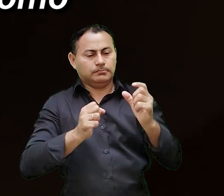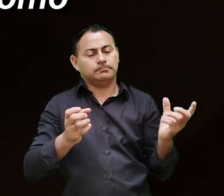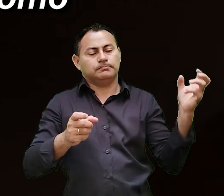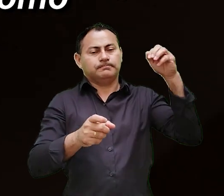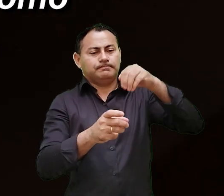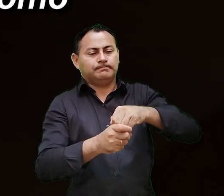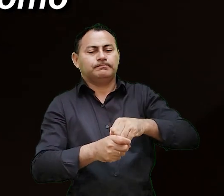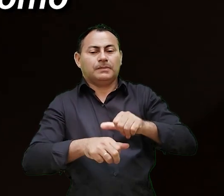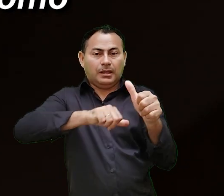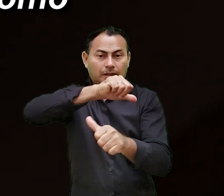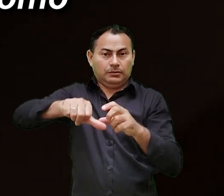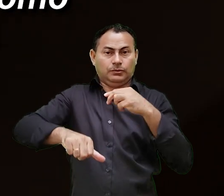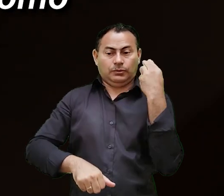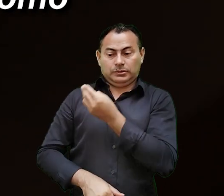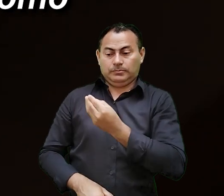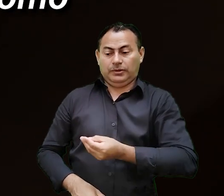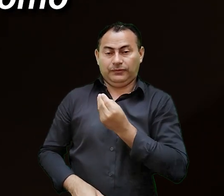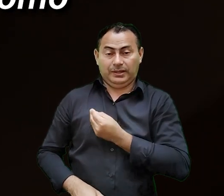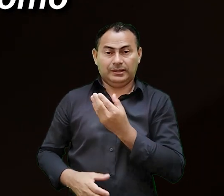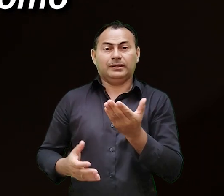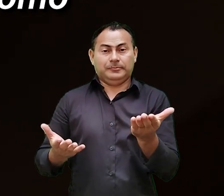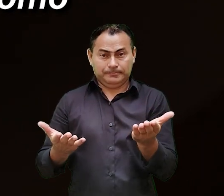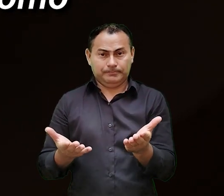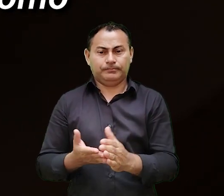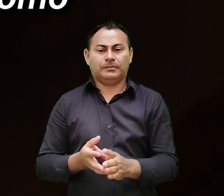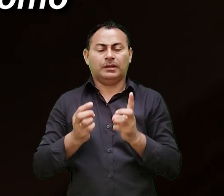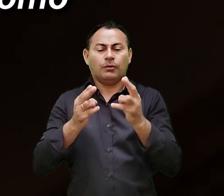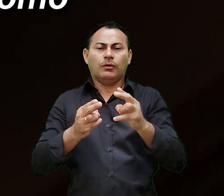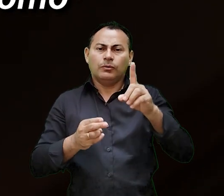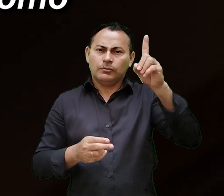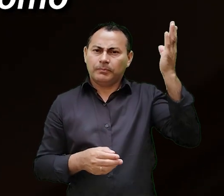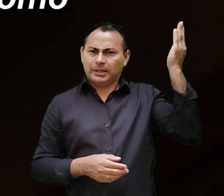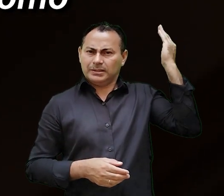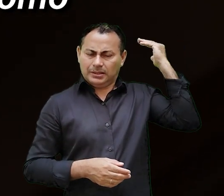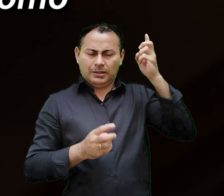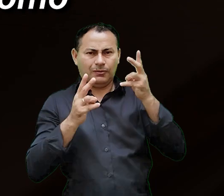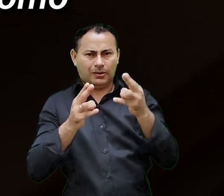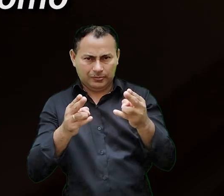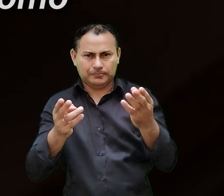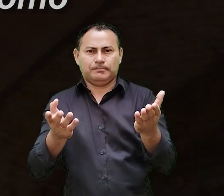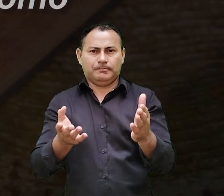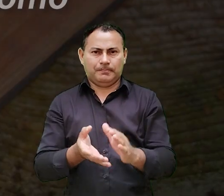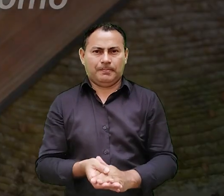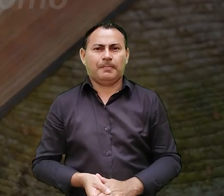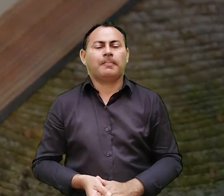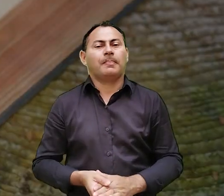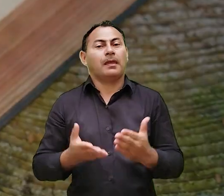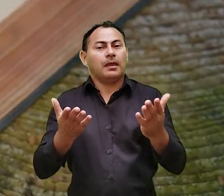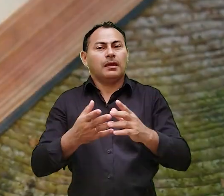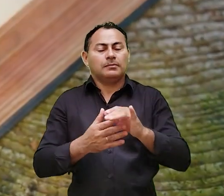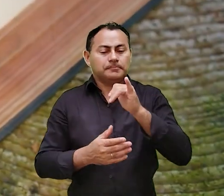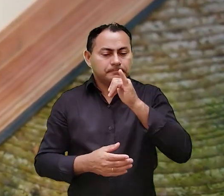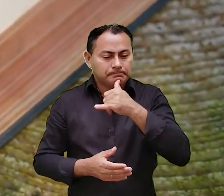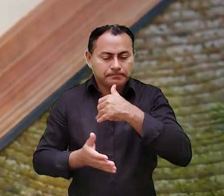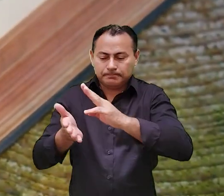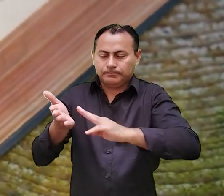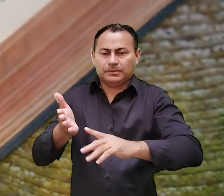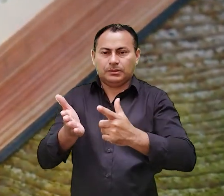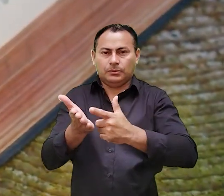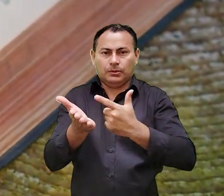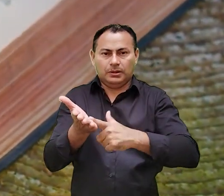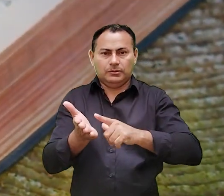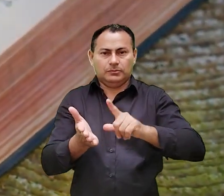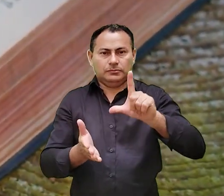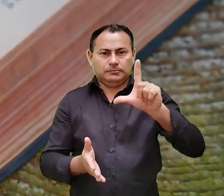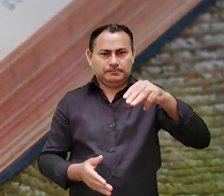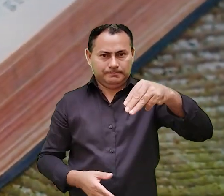que voltemos. Renova os nossos dias, como os de antigamente. Essa é a triste mensagem